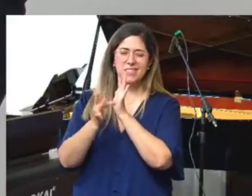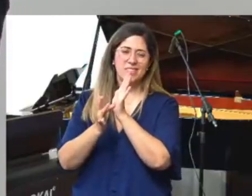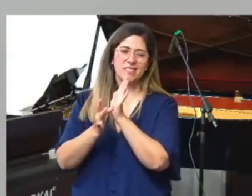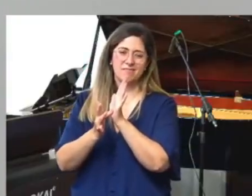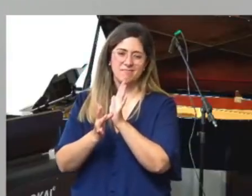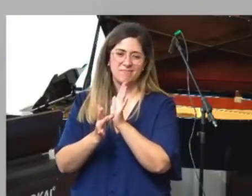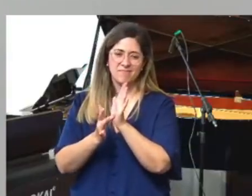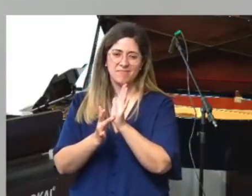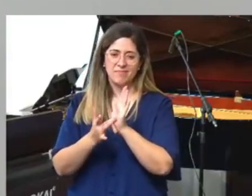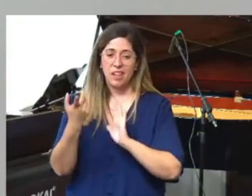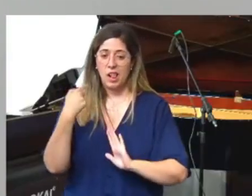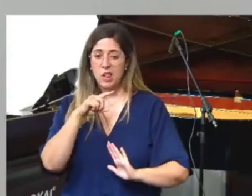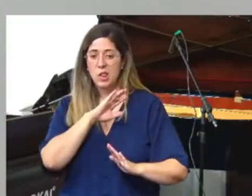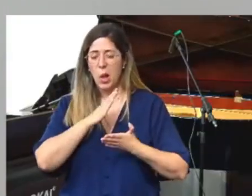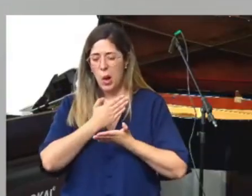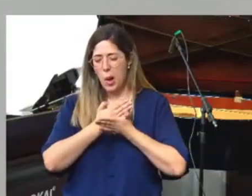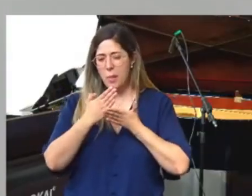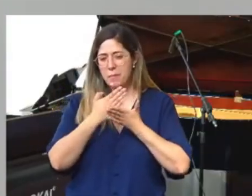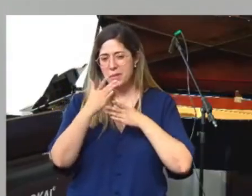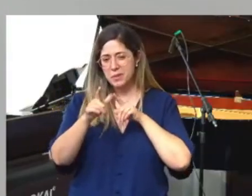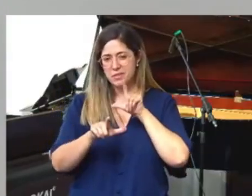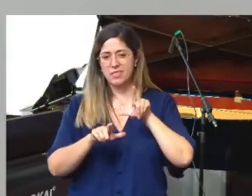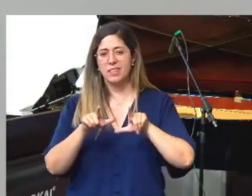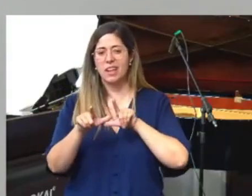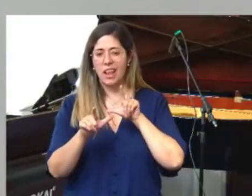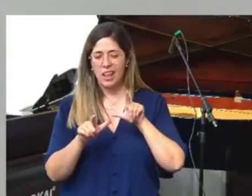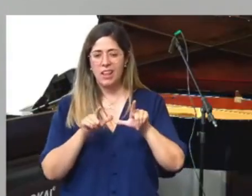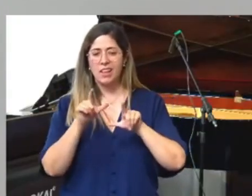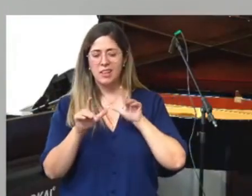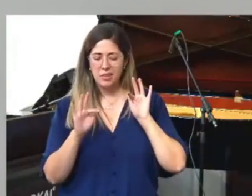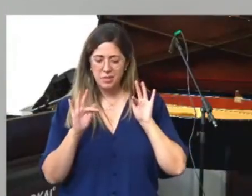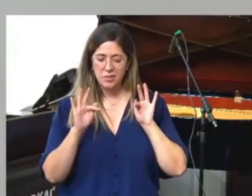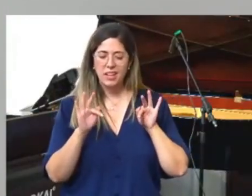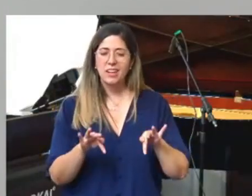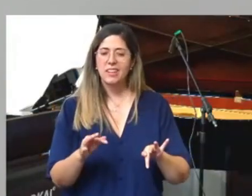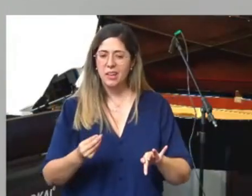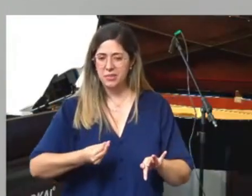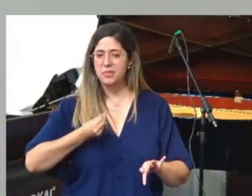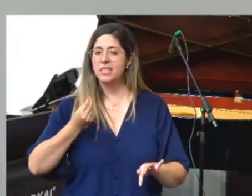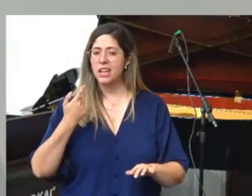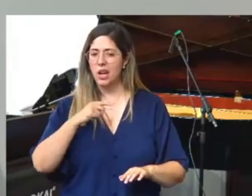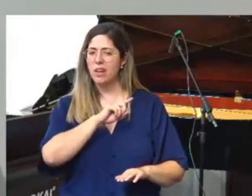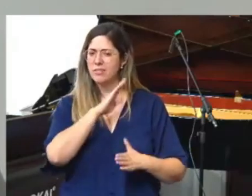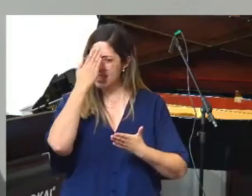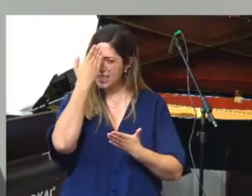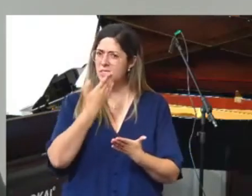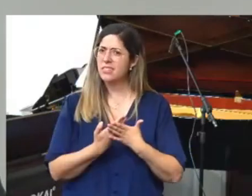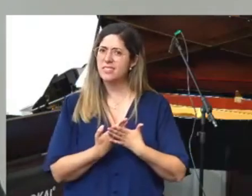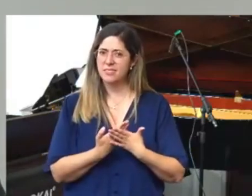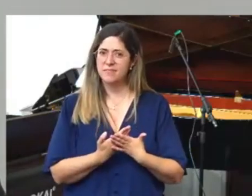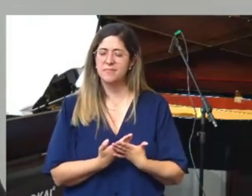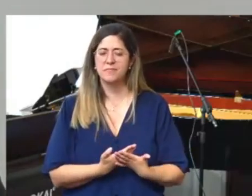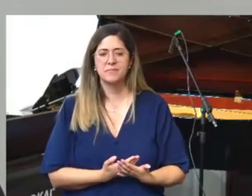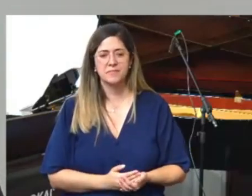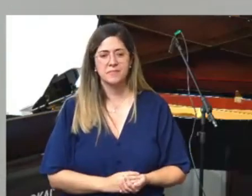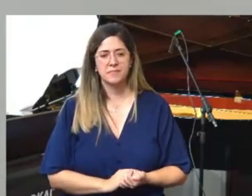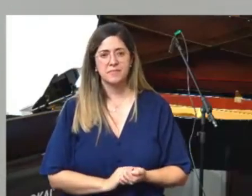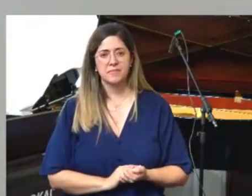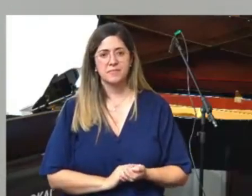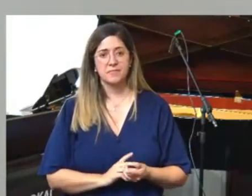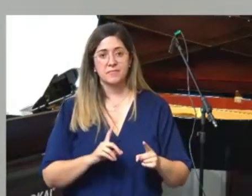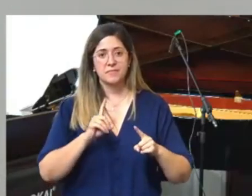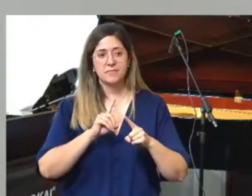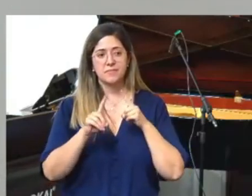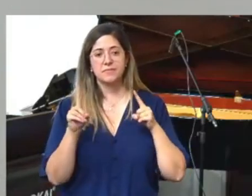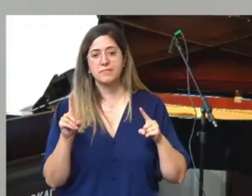semelhança de Cristo. E aquilo que Ele começou novamente, Ele vai terminar na sua vida. Creia nisso, irmão.